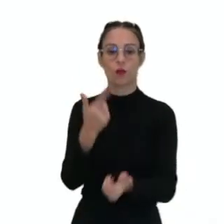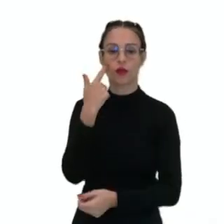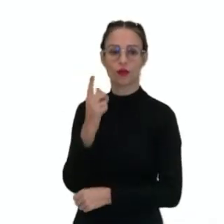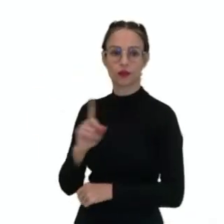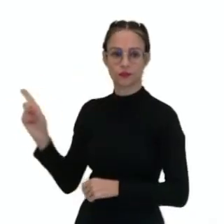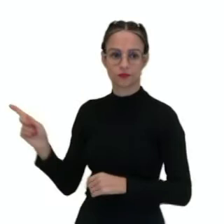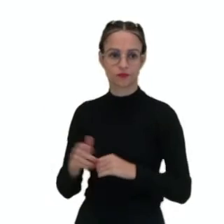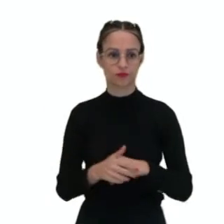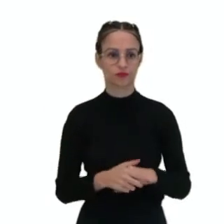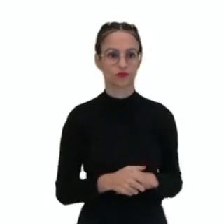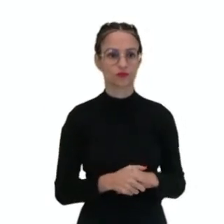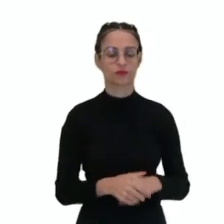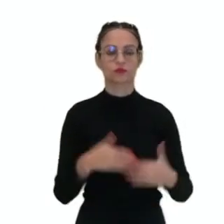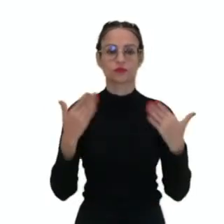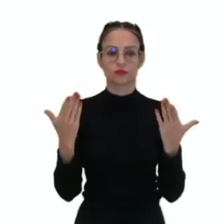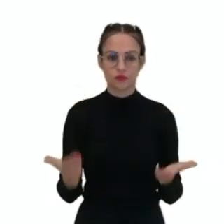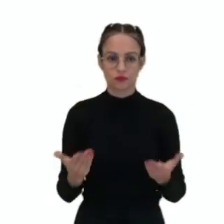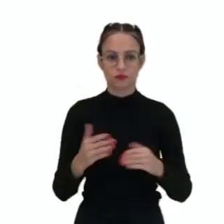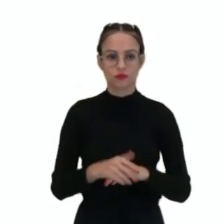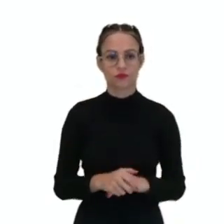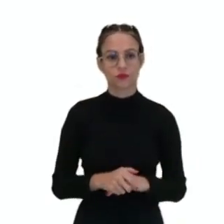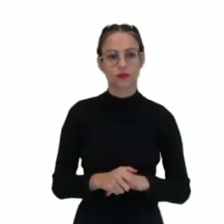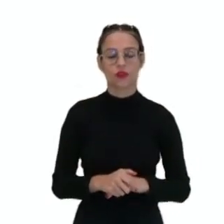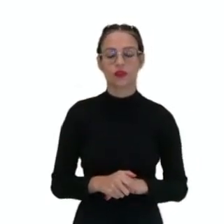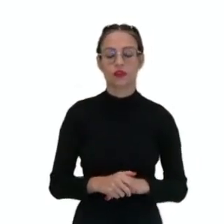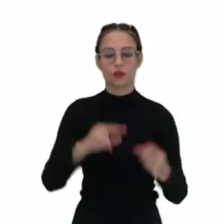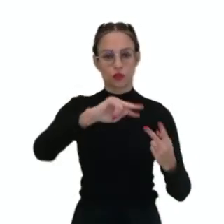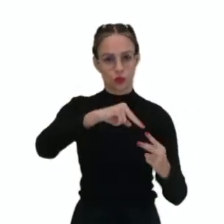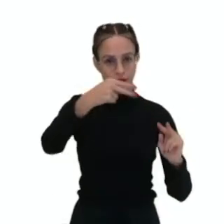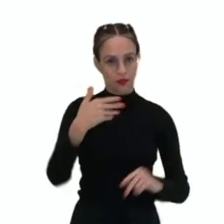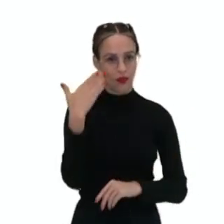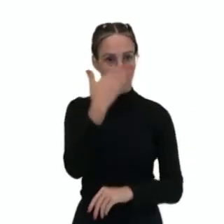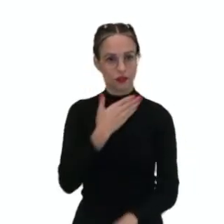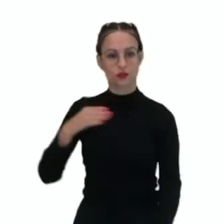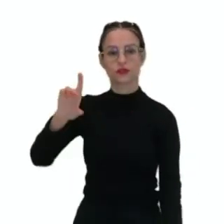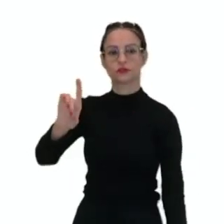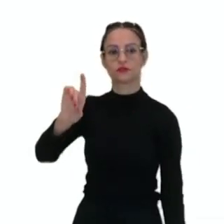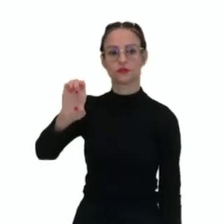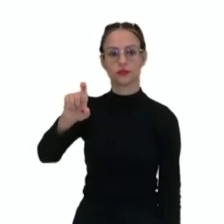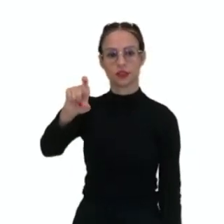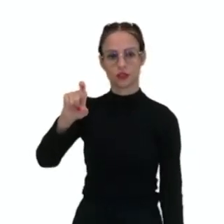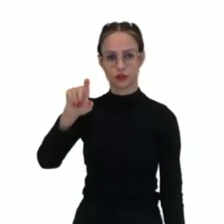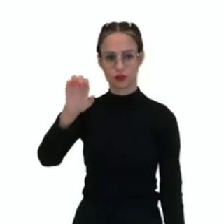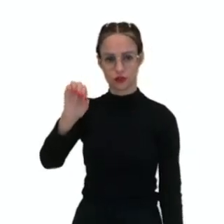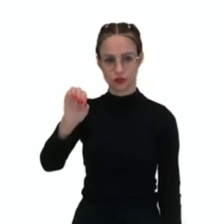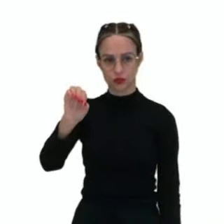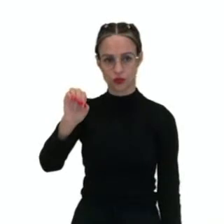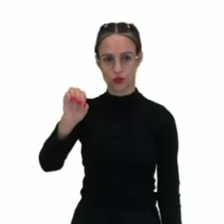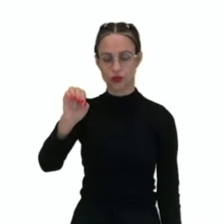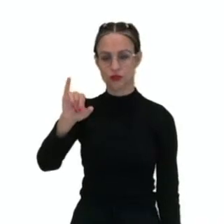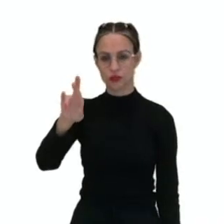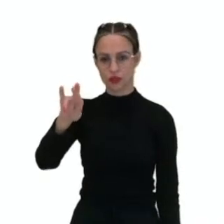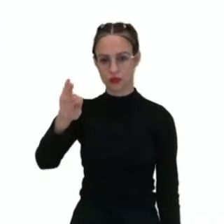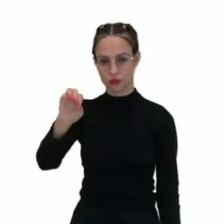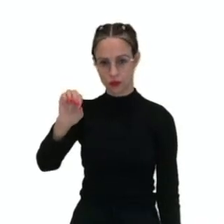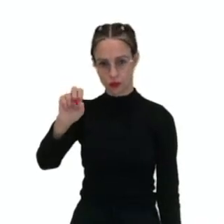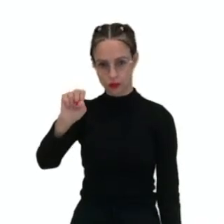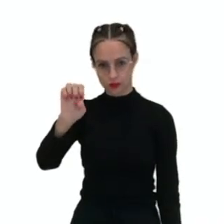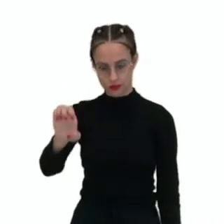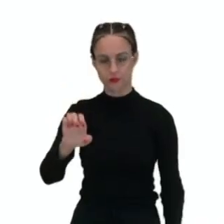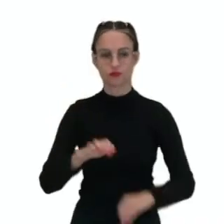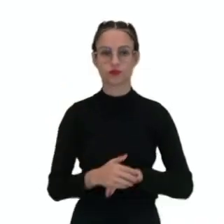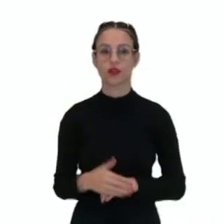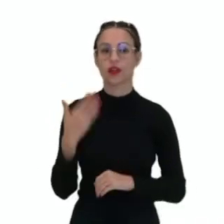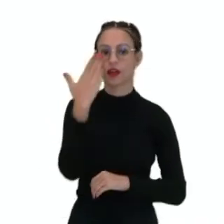aqui. Então, o DNA, o açúcar do DNA é desoxirribose.